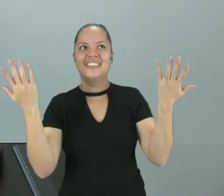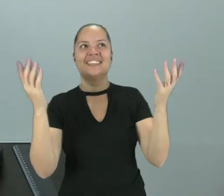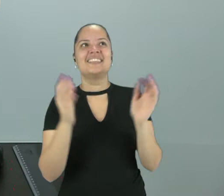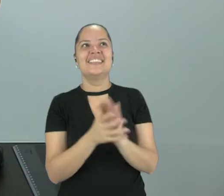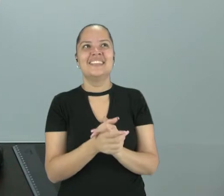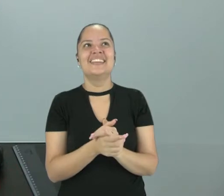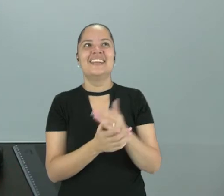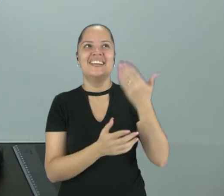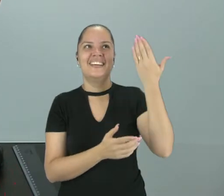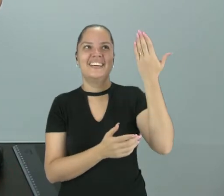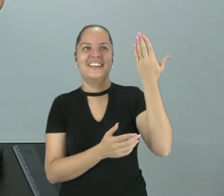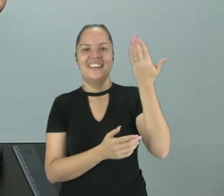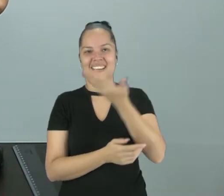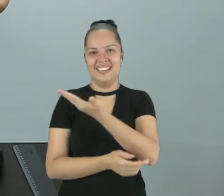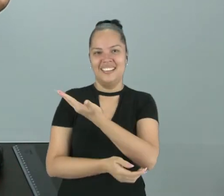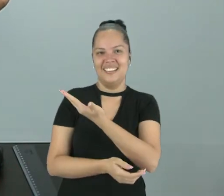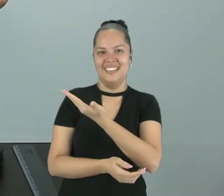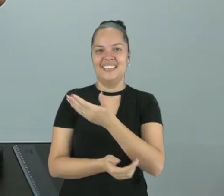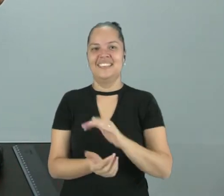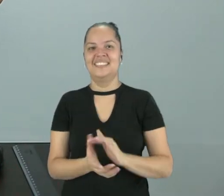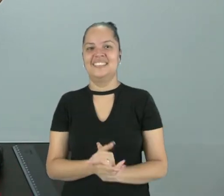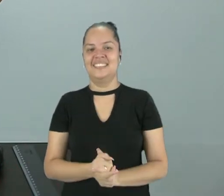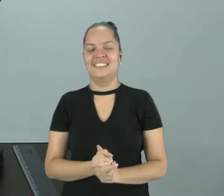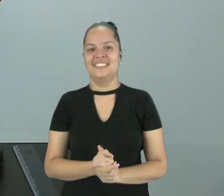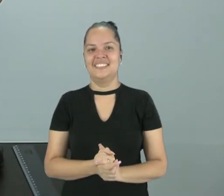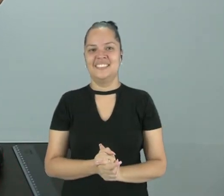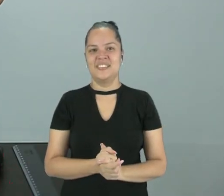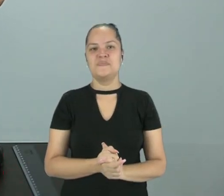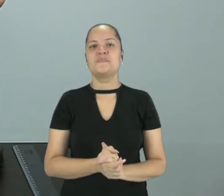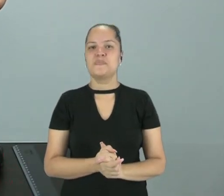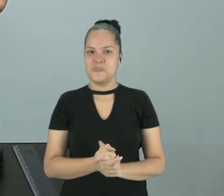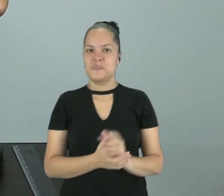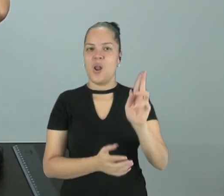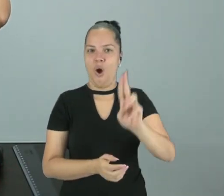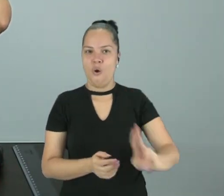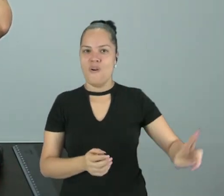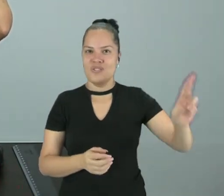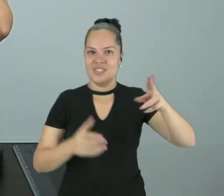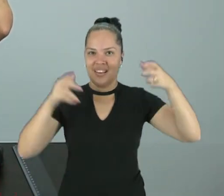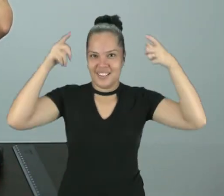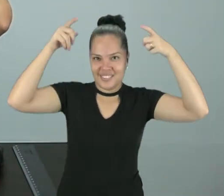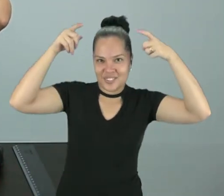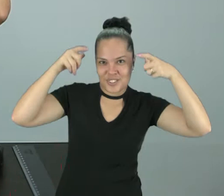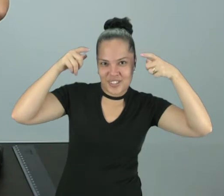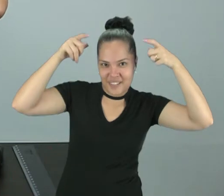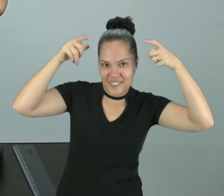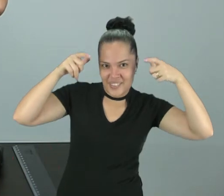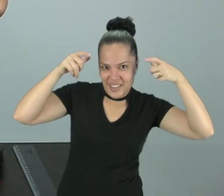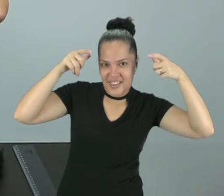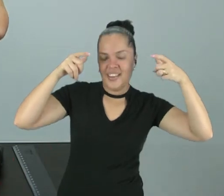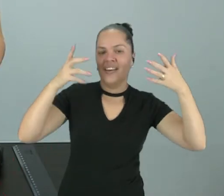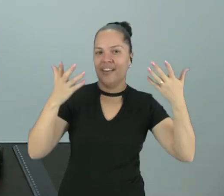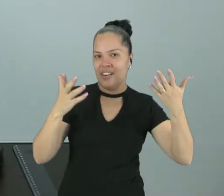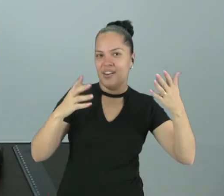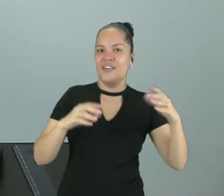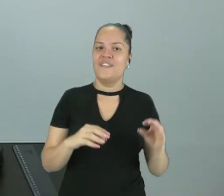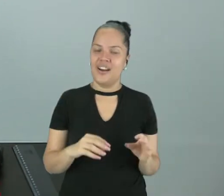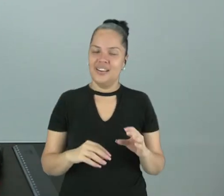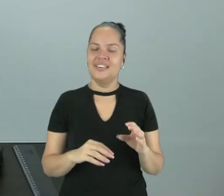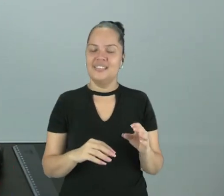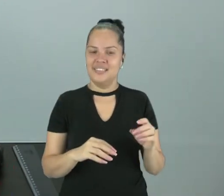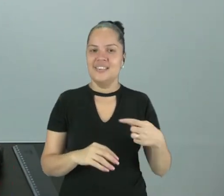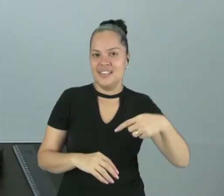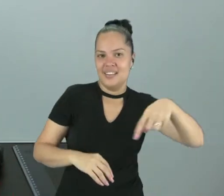tá vendo ó ó cê usa aquele chapeuzinho de palha né e faz aquele